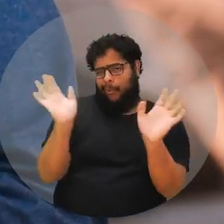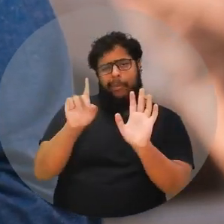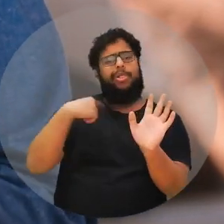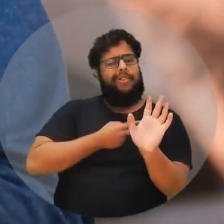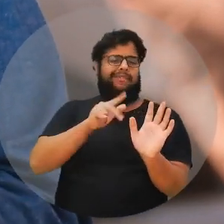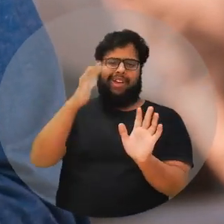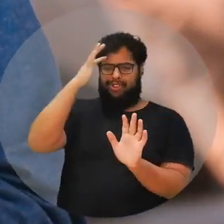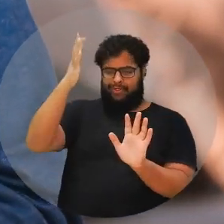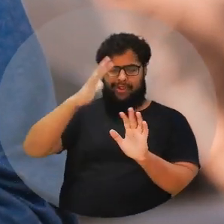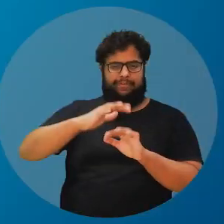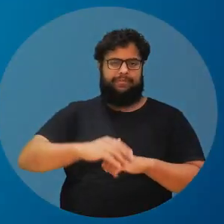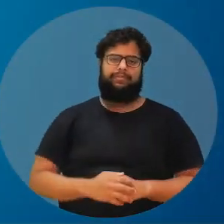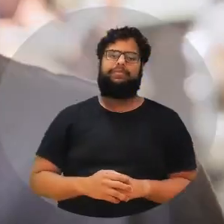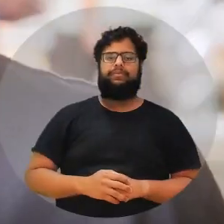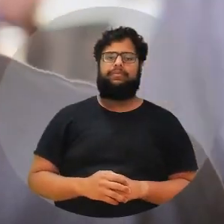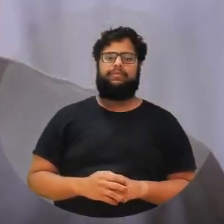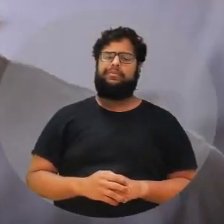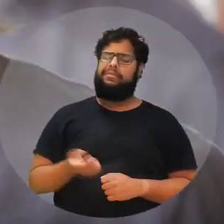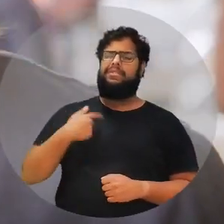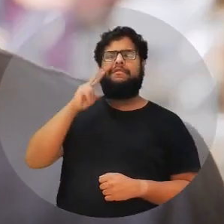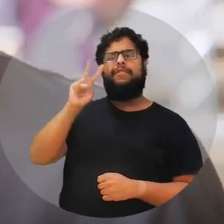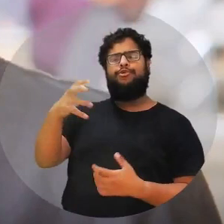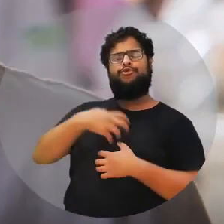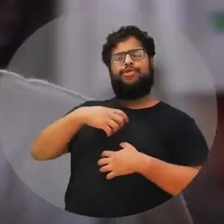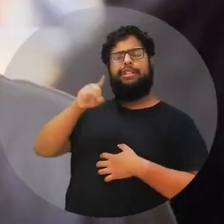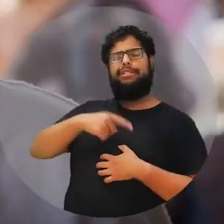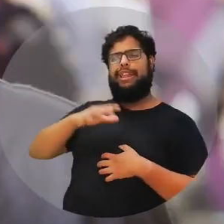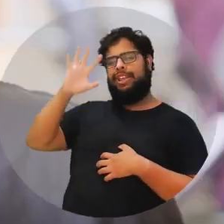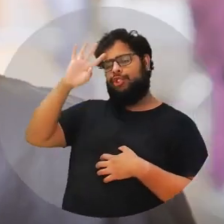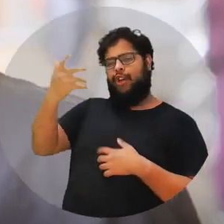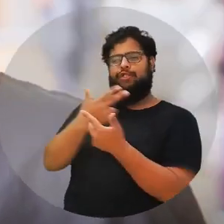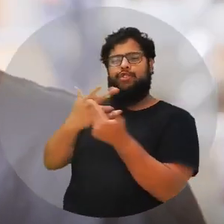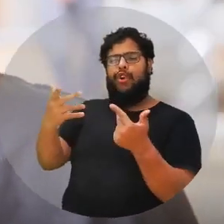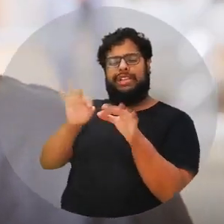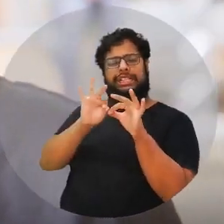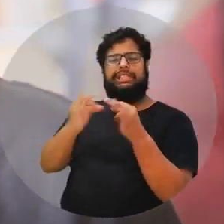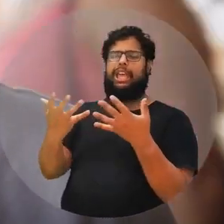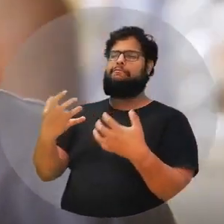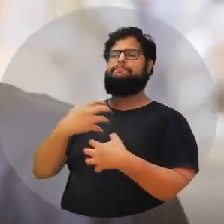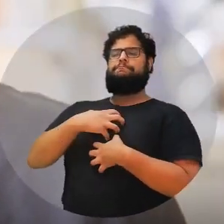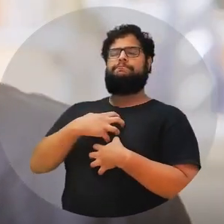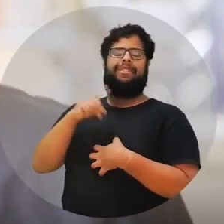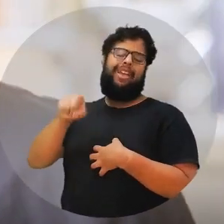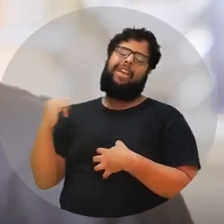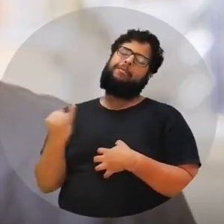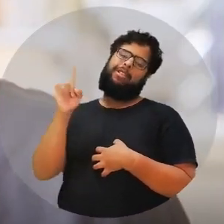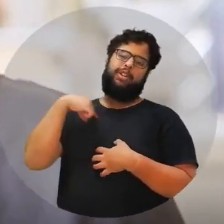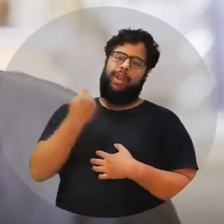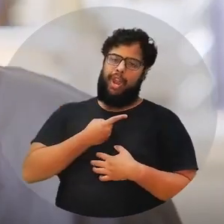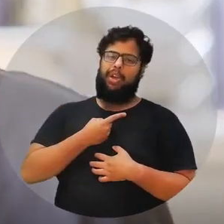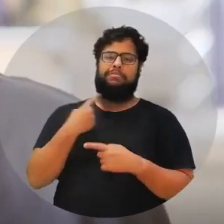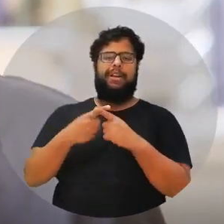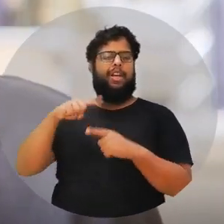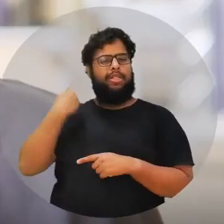preocupe que nós vamos encontrar uma solução. Você vê a serenidade com que ele resolve os problemas, isso é muito importante para